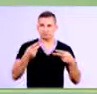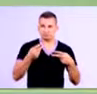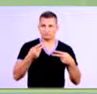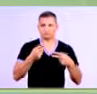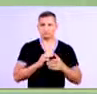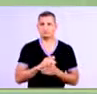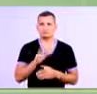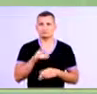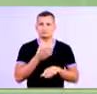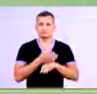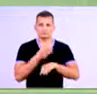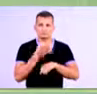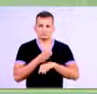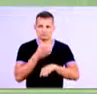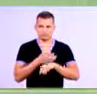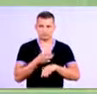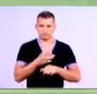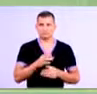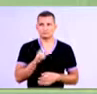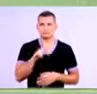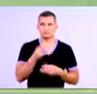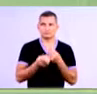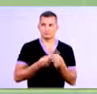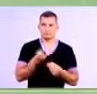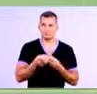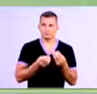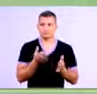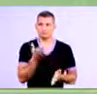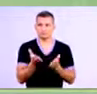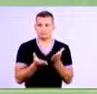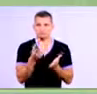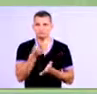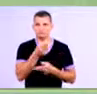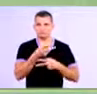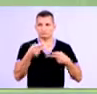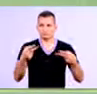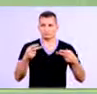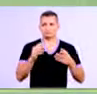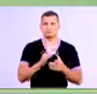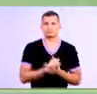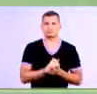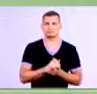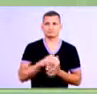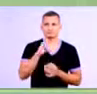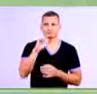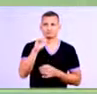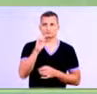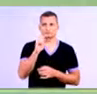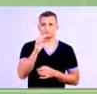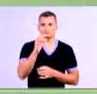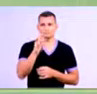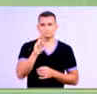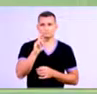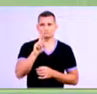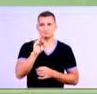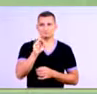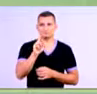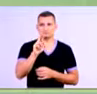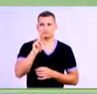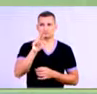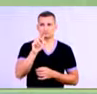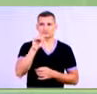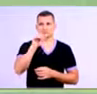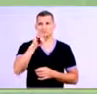É bem prático, né? Trata de como tratar esses objetos. As questões estruturais, elas vão além